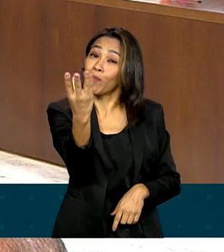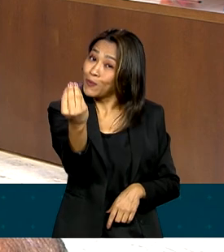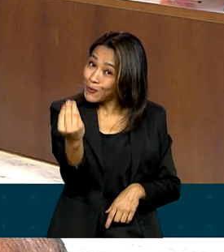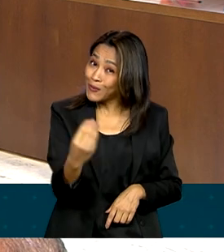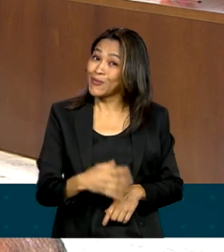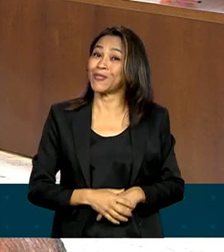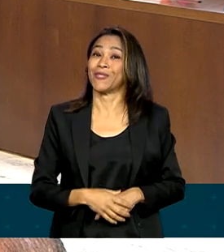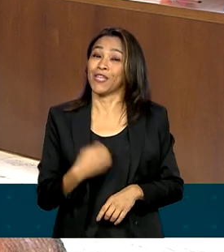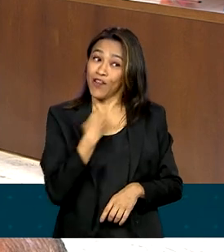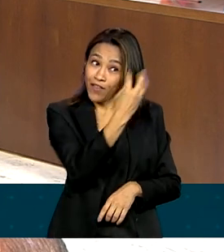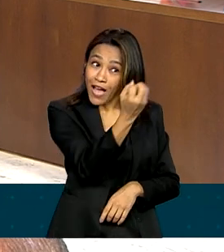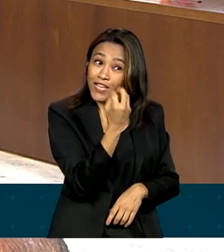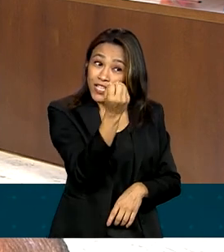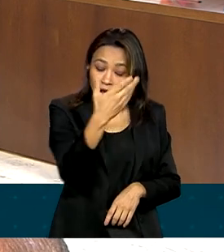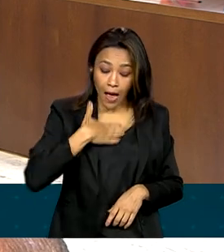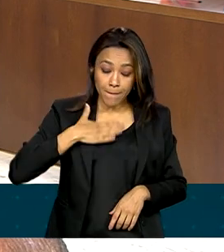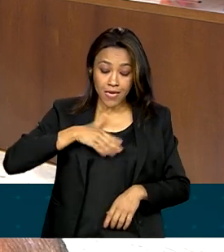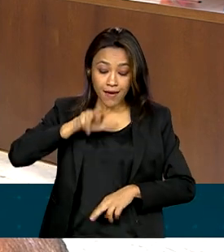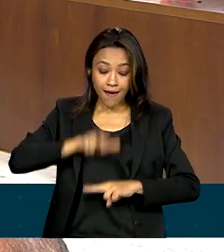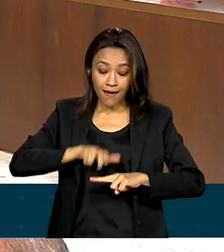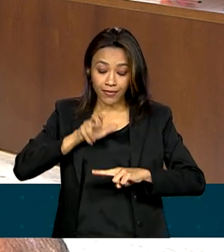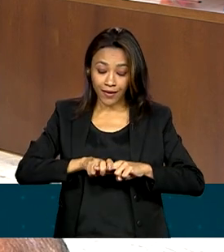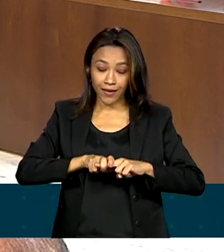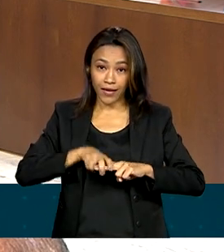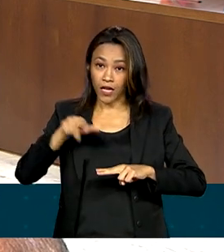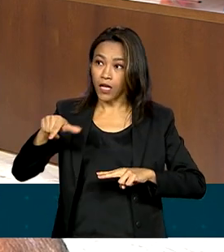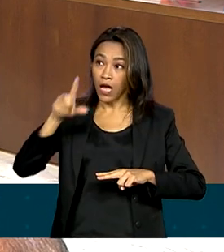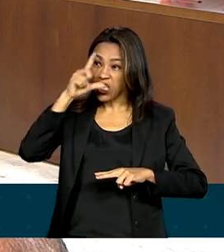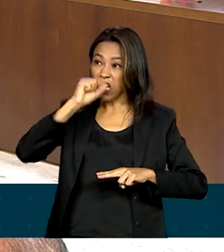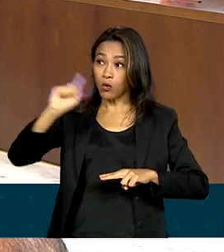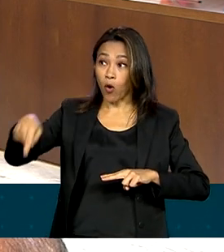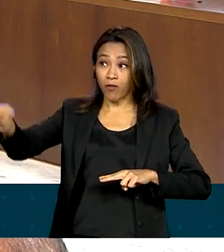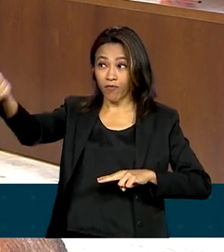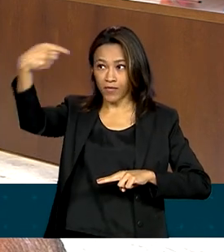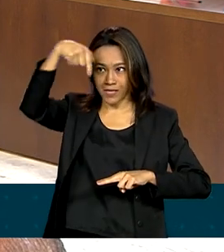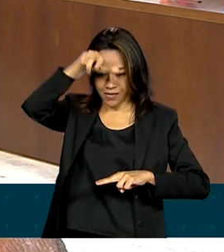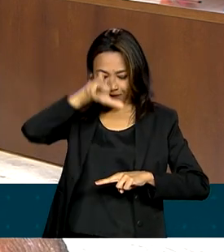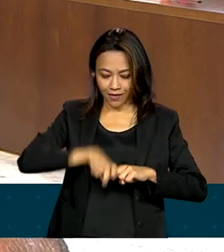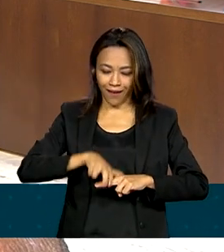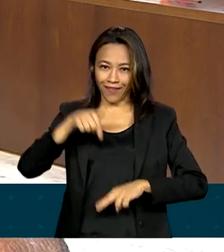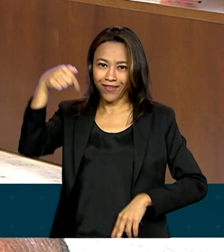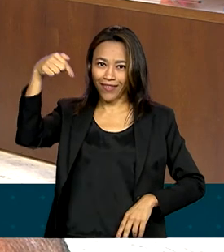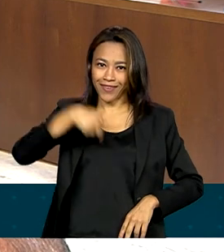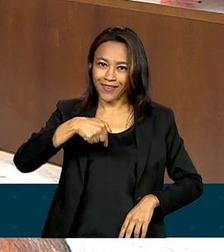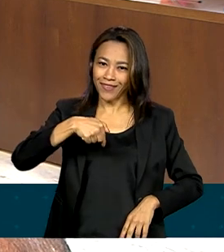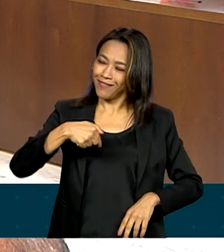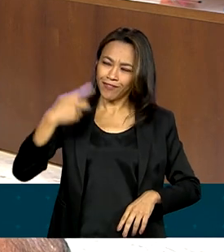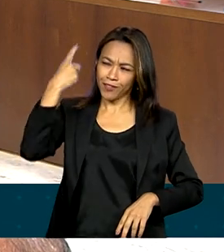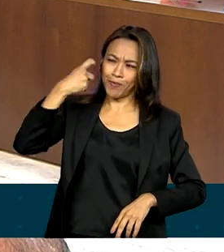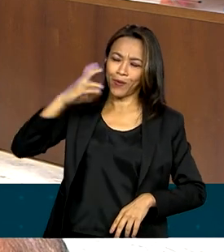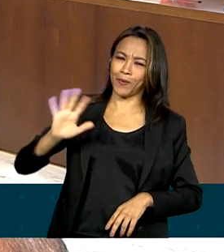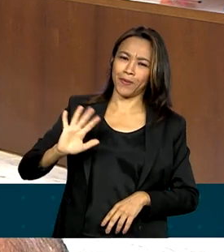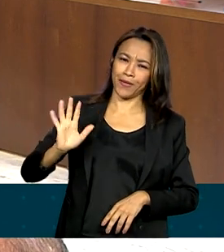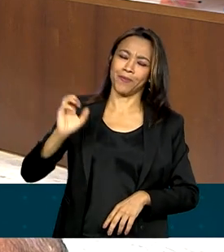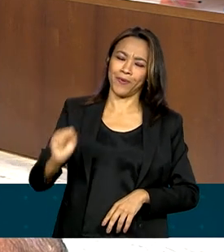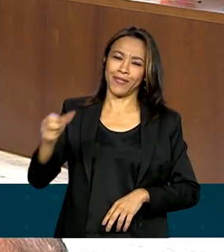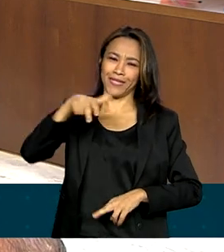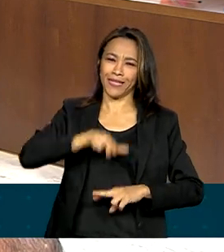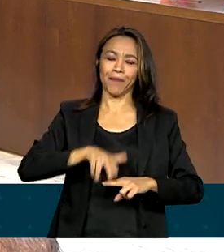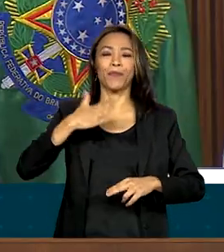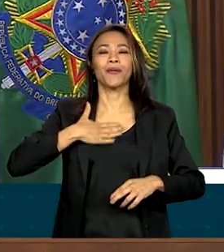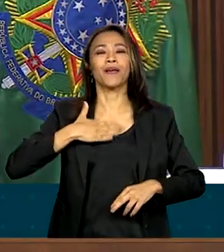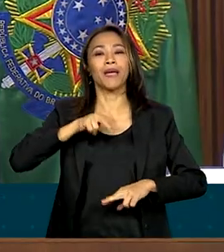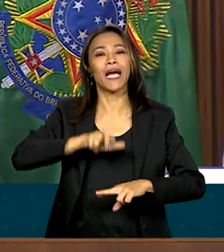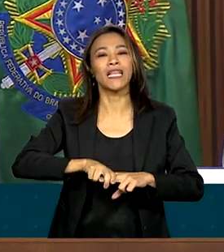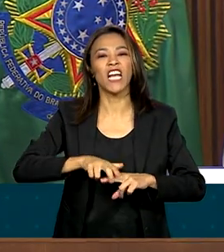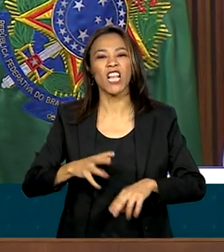quando eu viajar, a minha cadeira, eu vou escrever Geraldo Alckmin para você poder sentar sem nenhuma preocupação, porque a minha cadeira